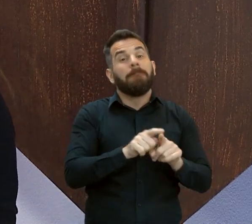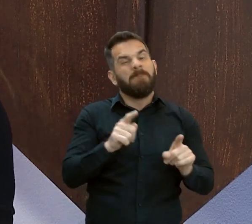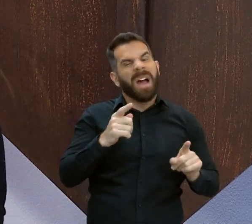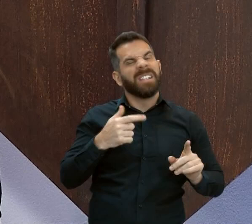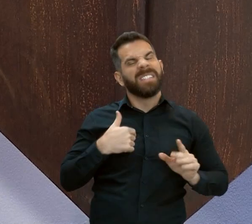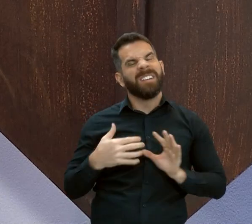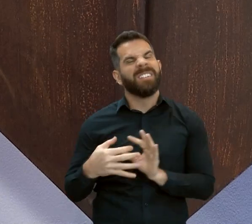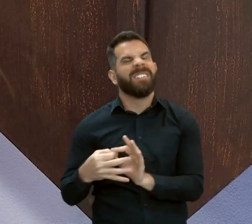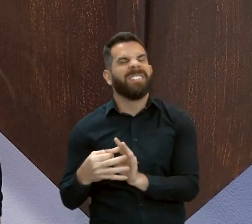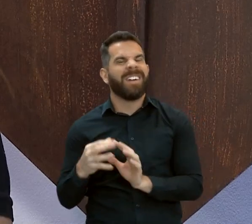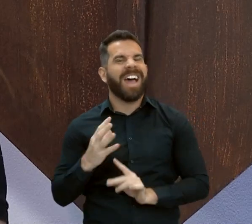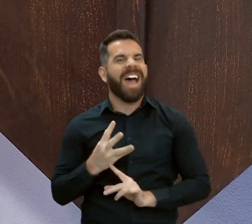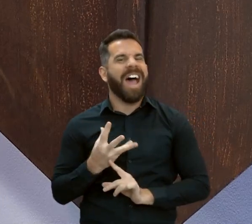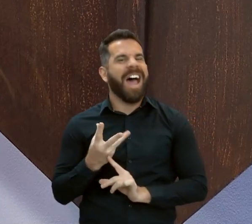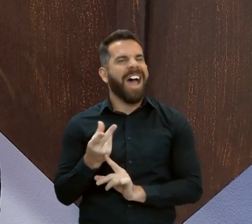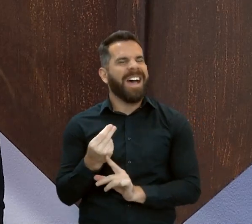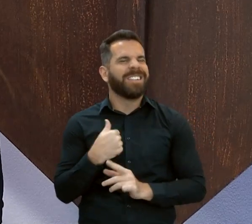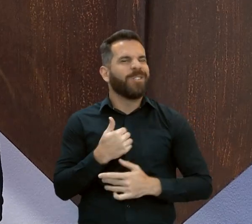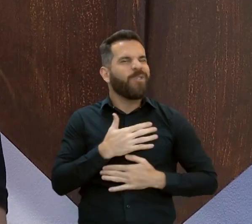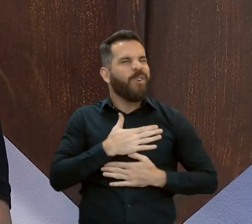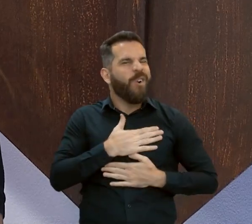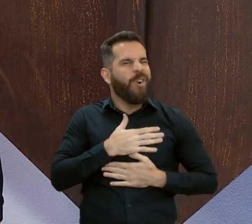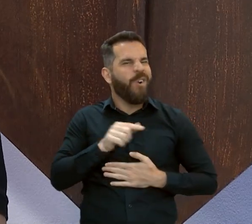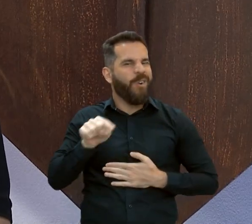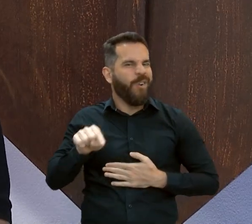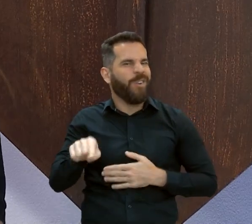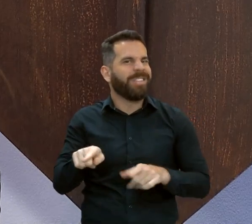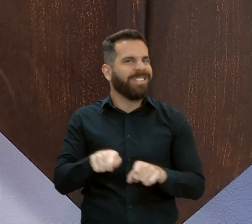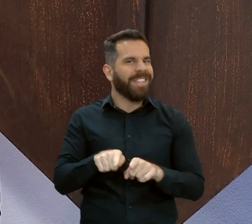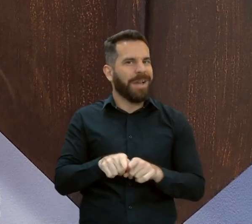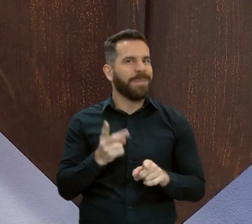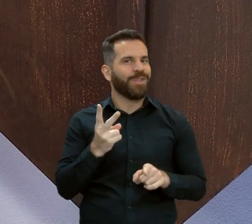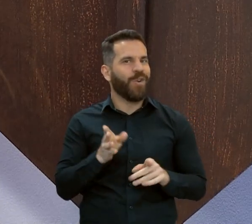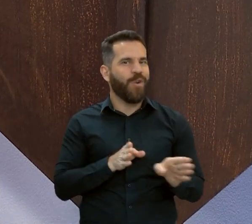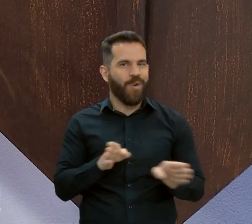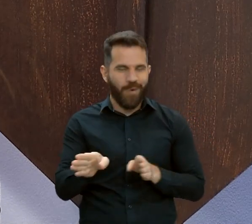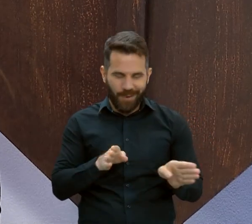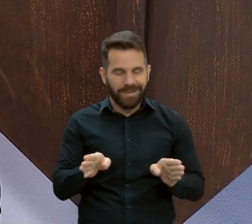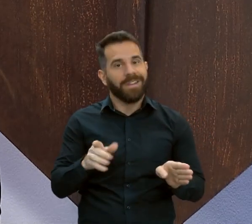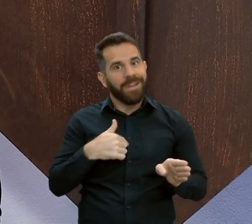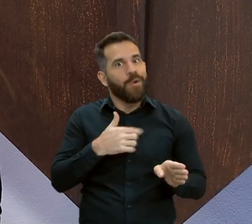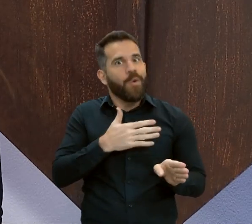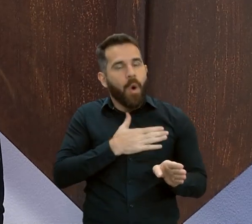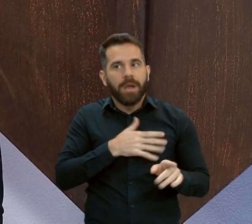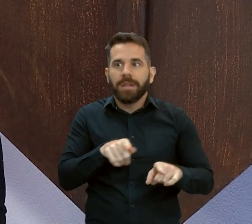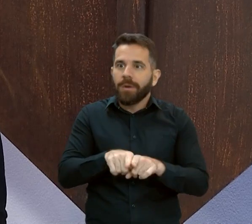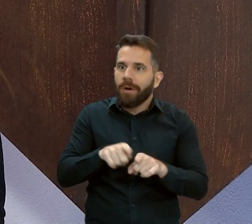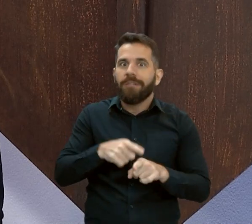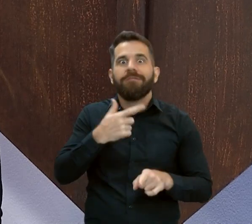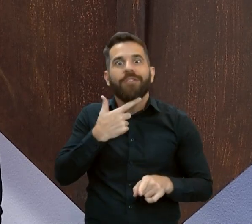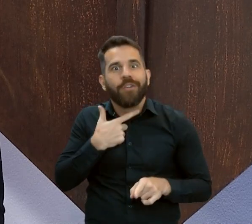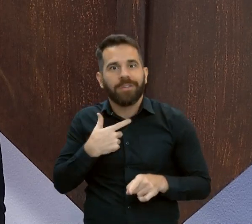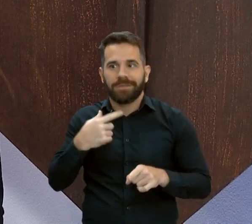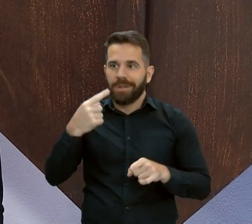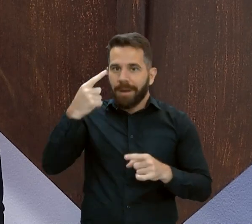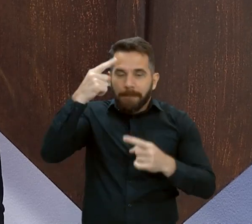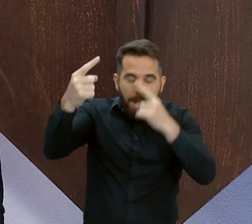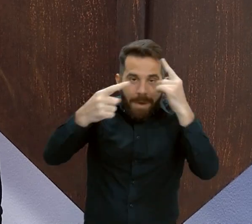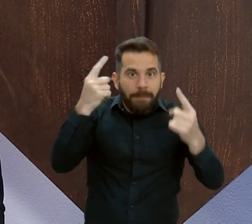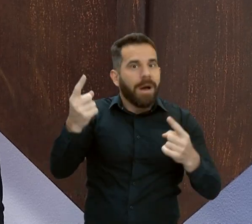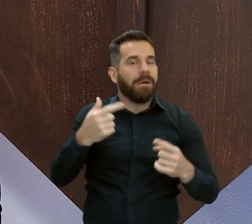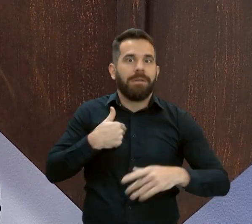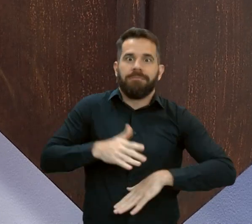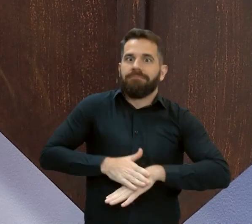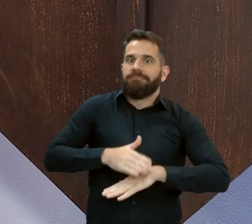né? Eu gosto também de participar também produzindo coisas, né? Então, assim, eu tenho